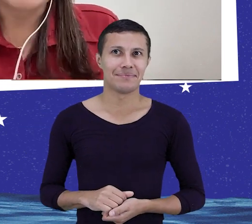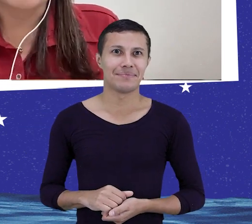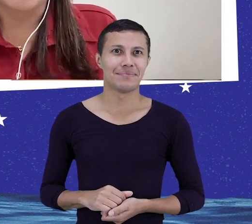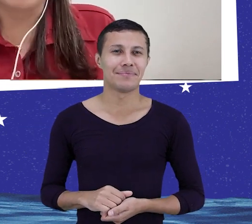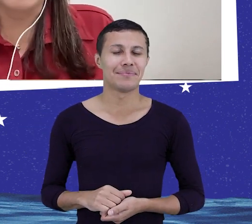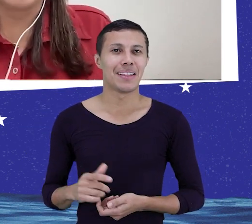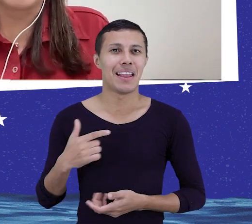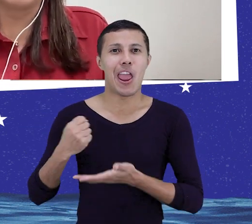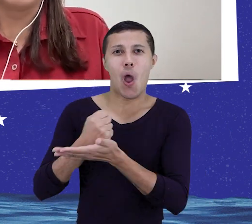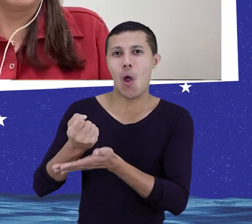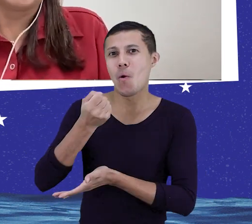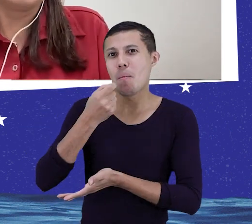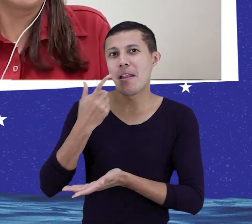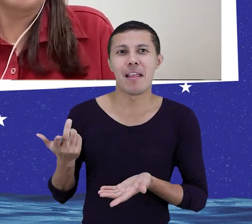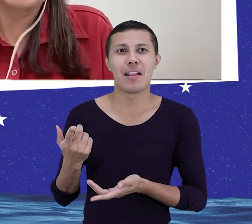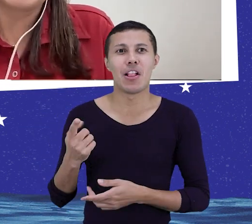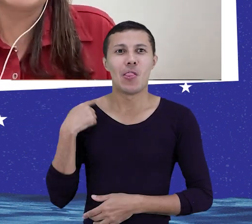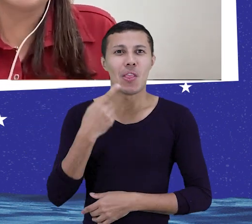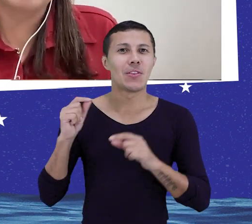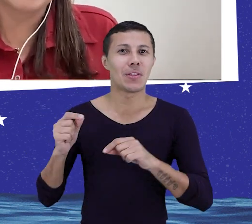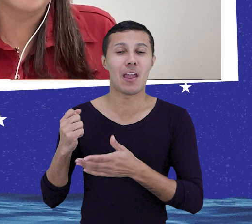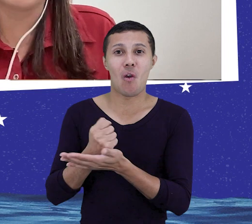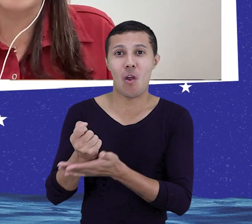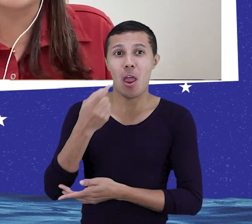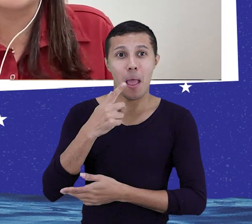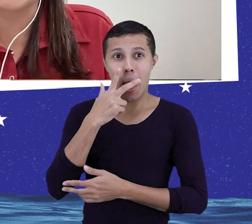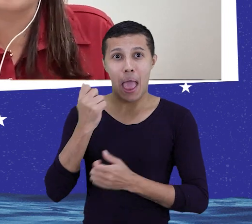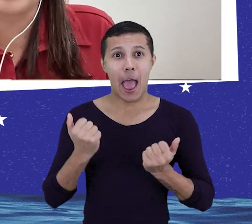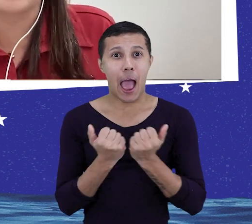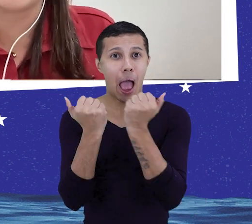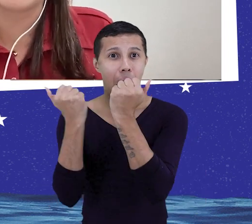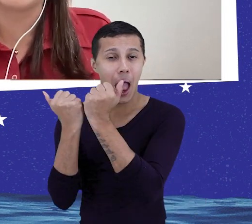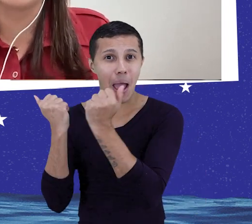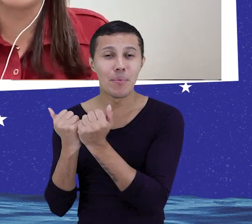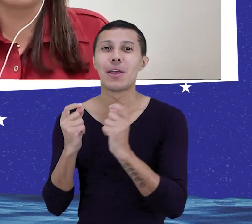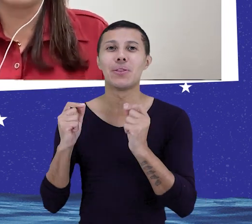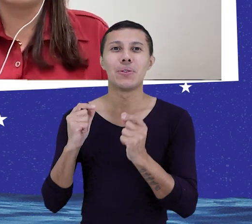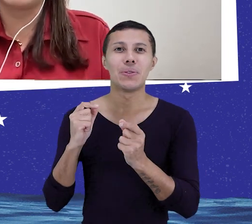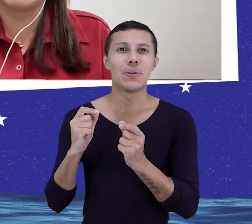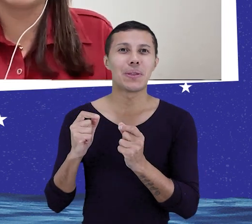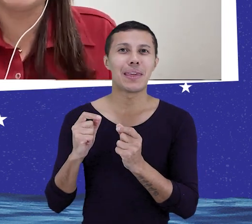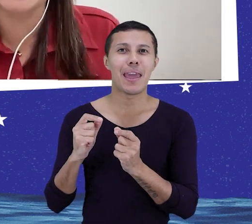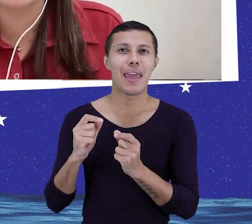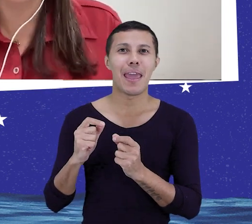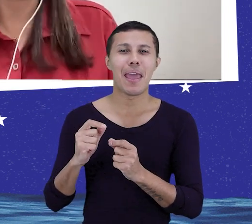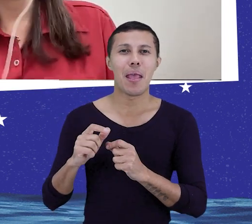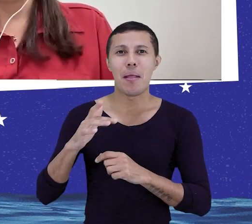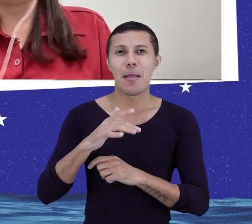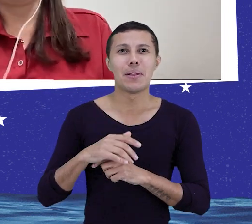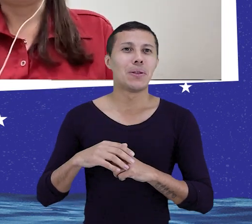Eu sou farmacêutica, a gente fala nós falamos que os farmacêuticos eles são defensores dos frascos e dos comprimidos, né? Então, assim, mais ou menos nessa